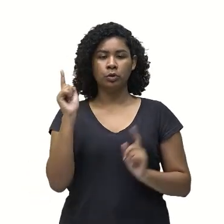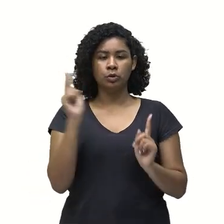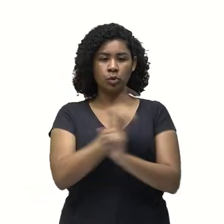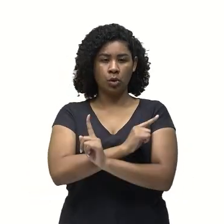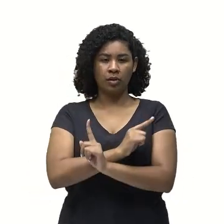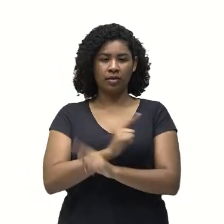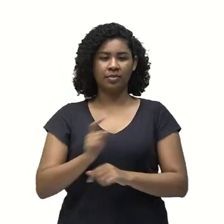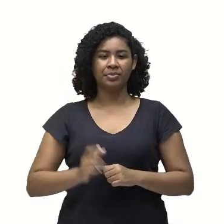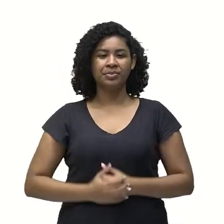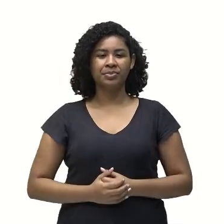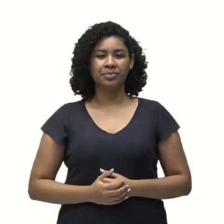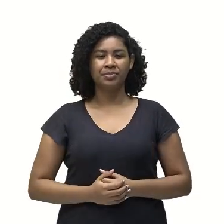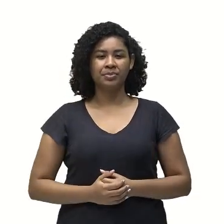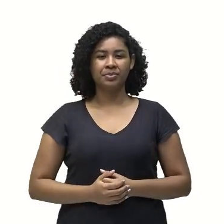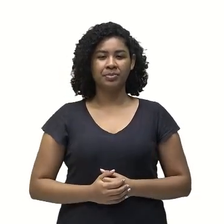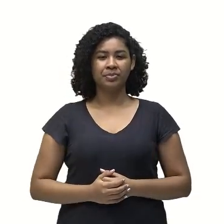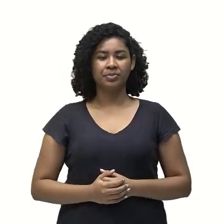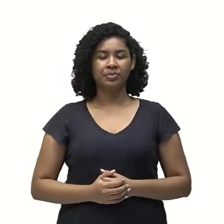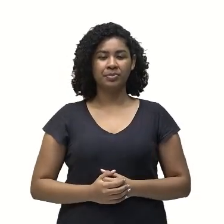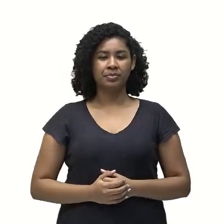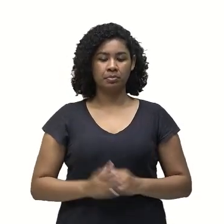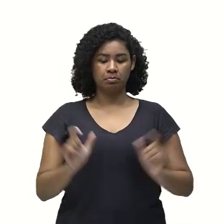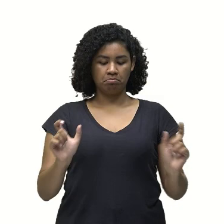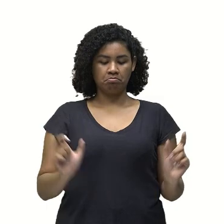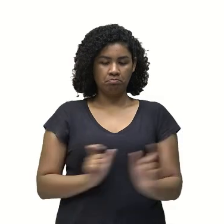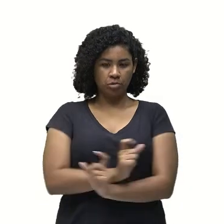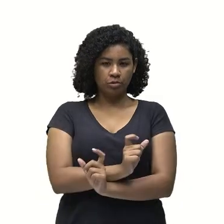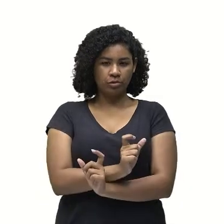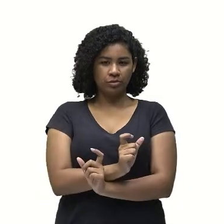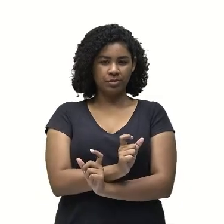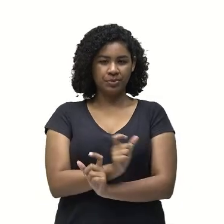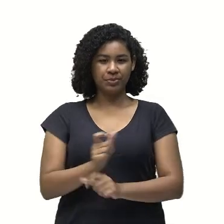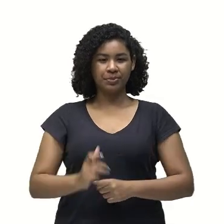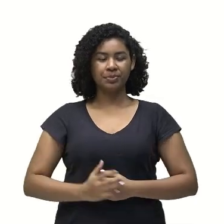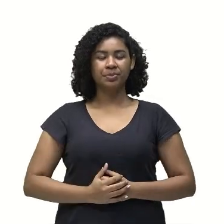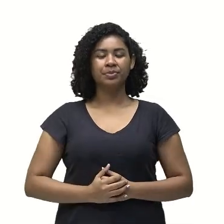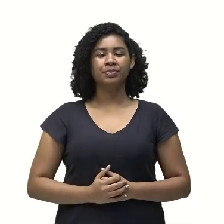bonitão. Esse sujeito vem para cá.